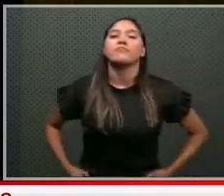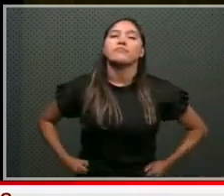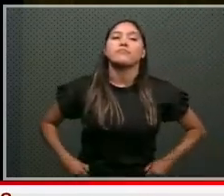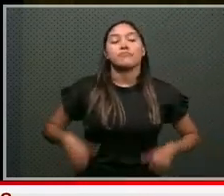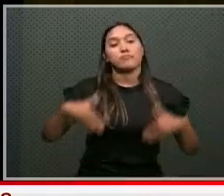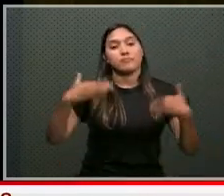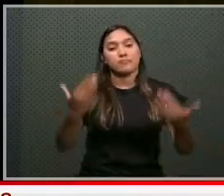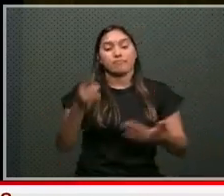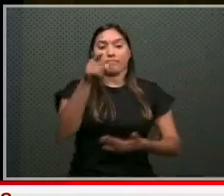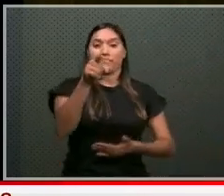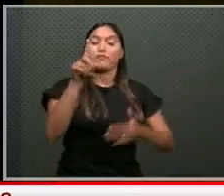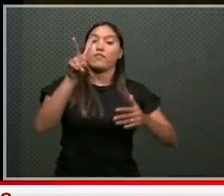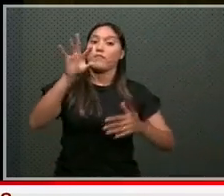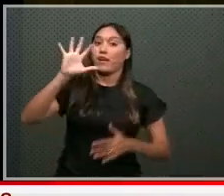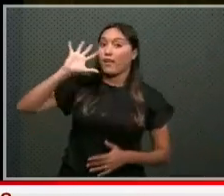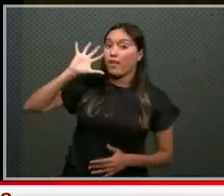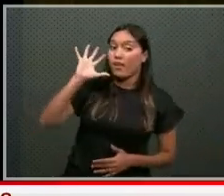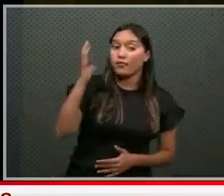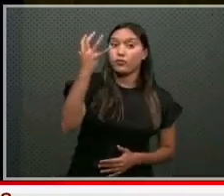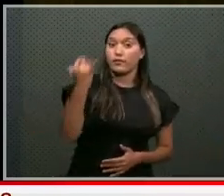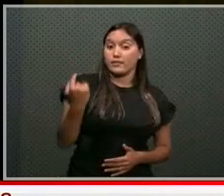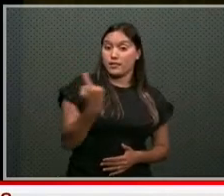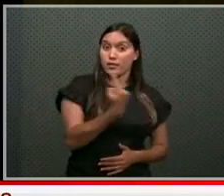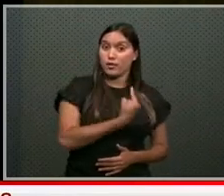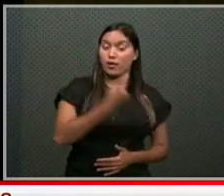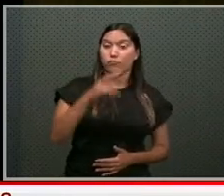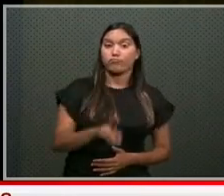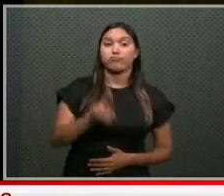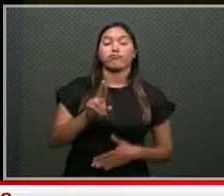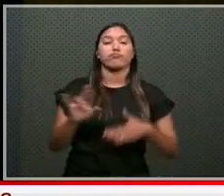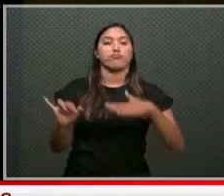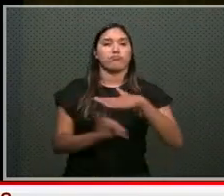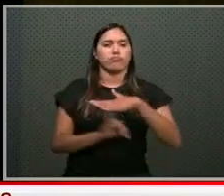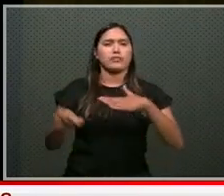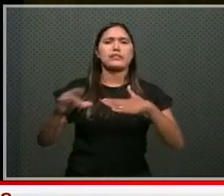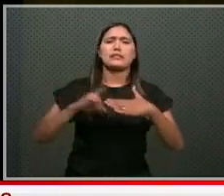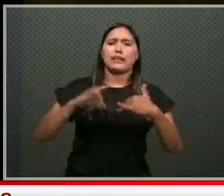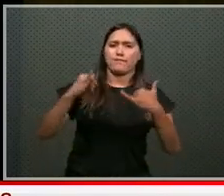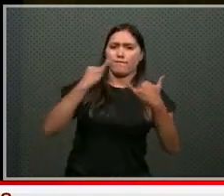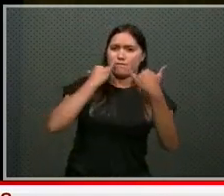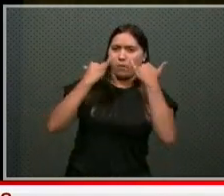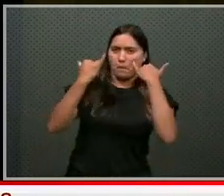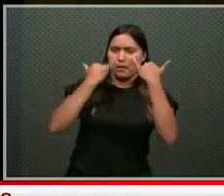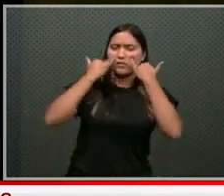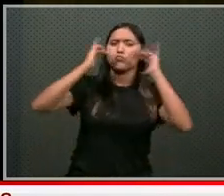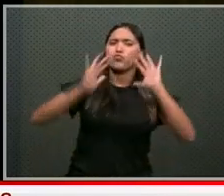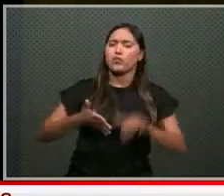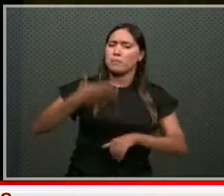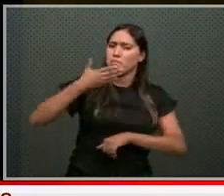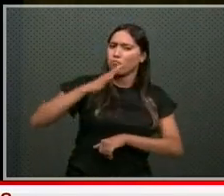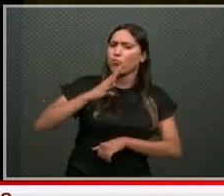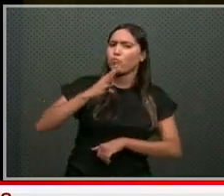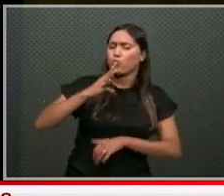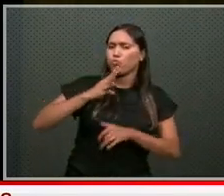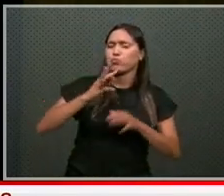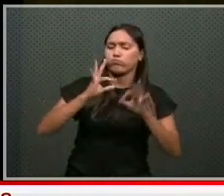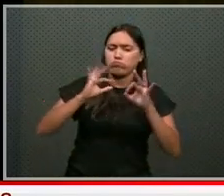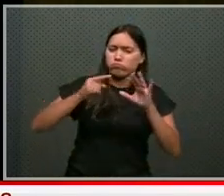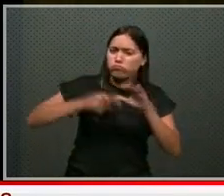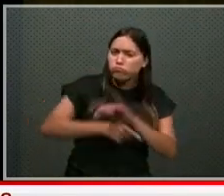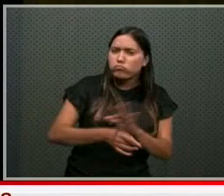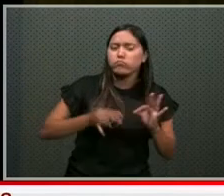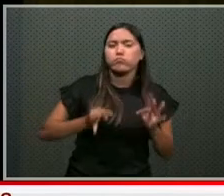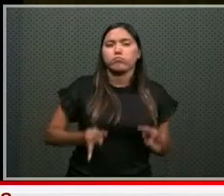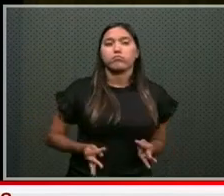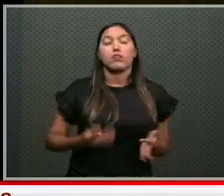solucionada se nós representa institucionais com toda a informação de quem realmente conhece na prática que são técnica buscarmos